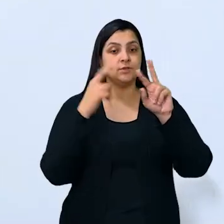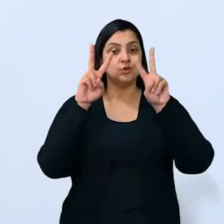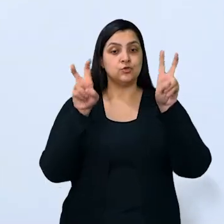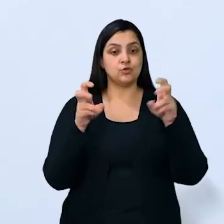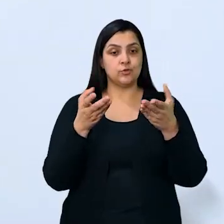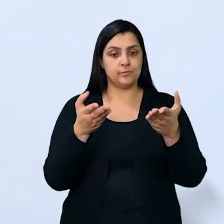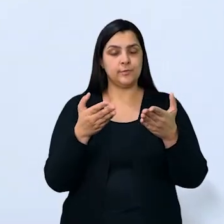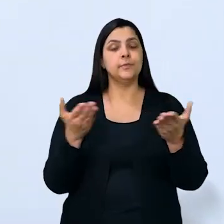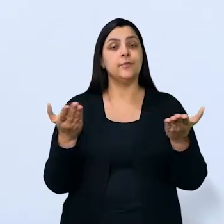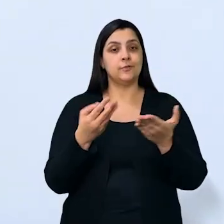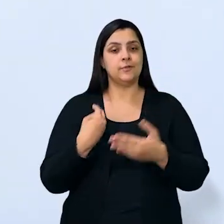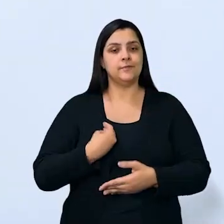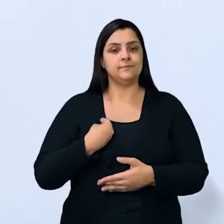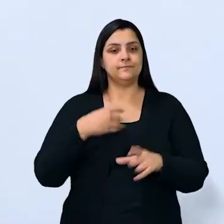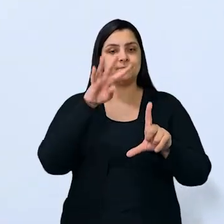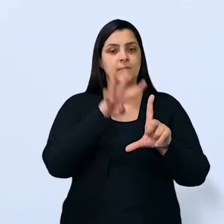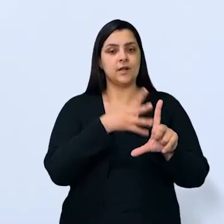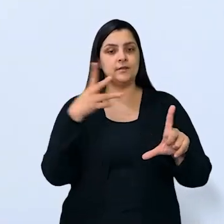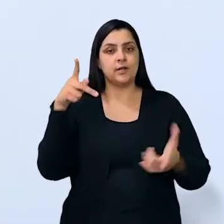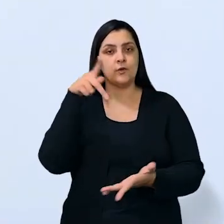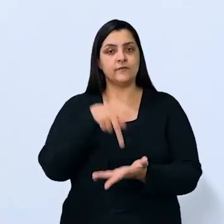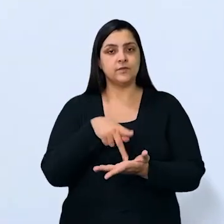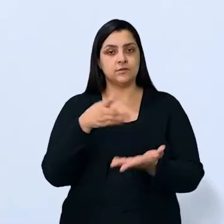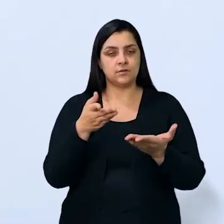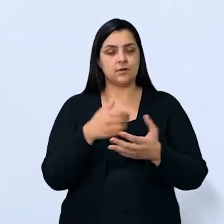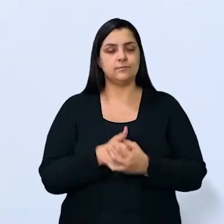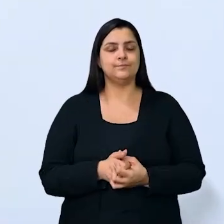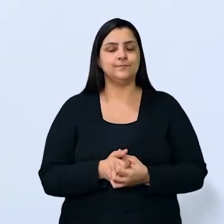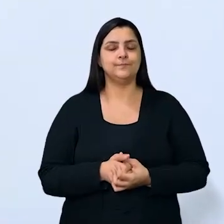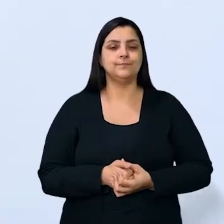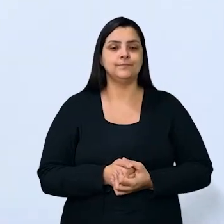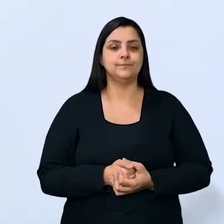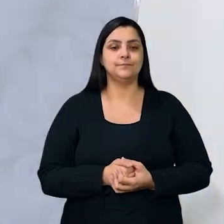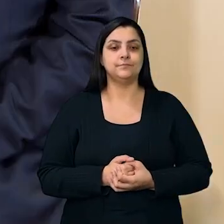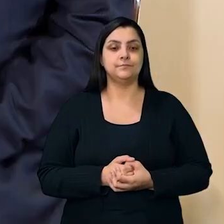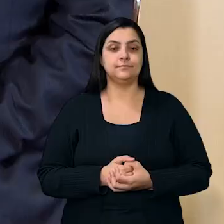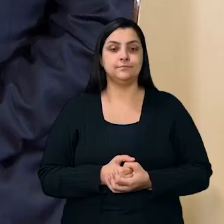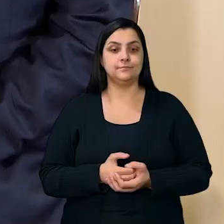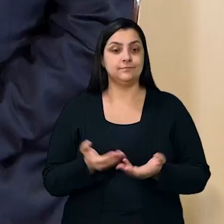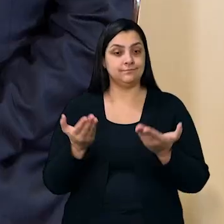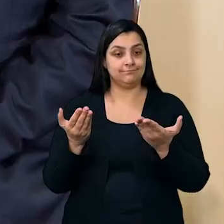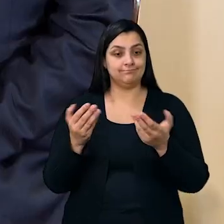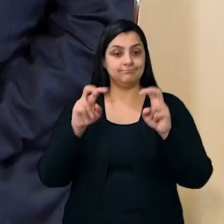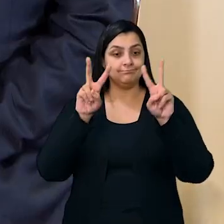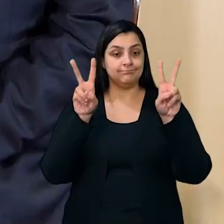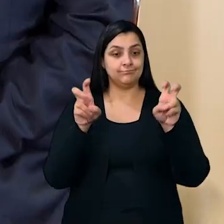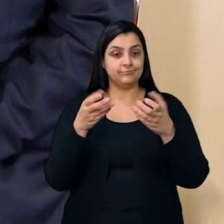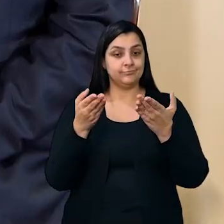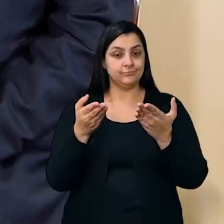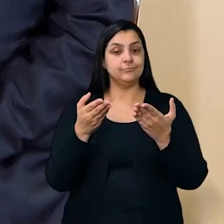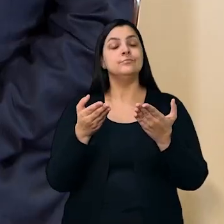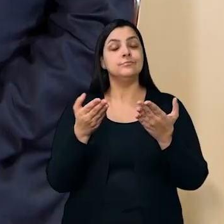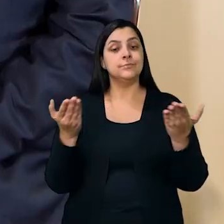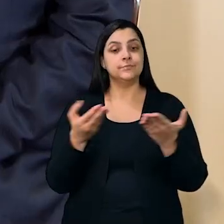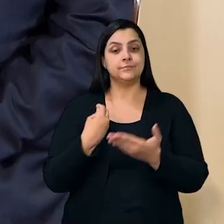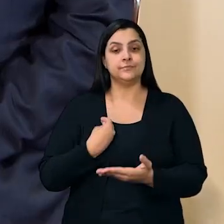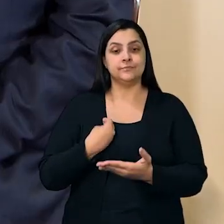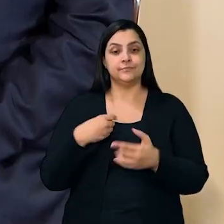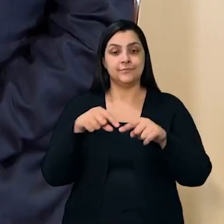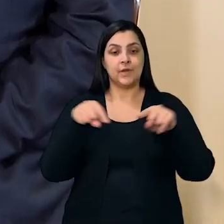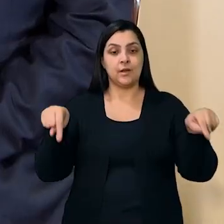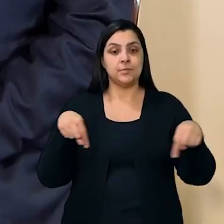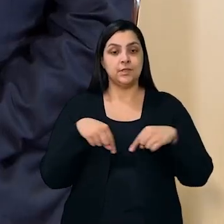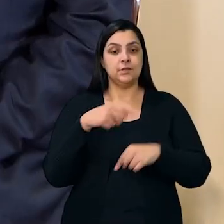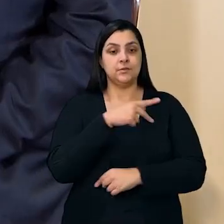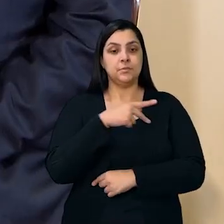evento, que agora faz parte do calendário oficial da Corte. Vamos ver. Bom, e para falar sobre esse assunto, nós estamos aqui no